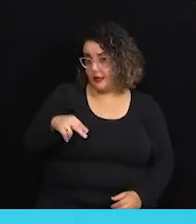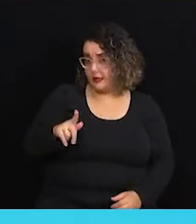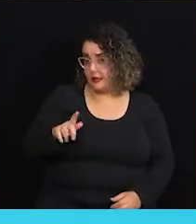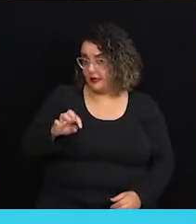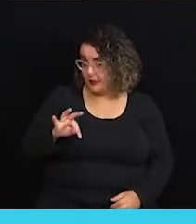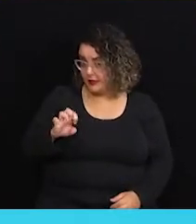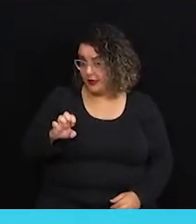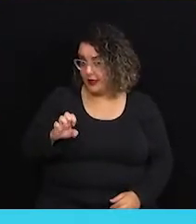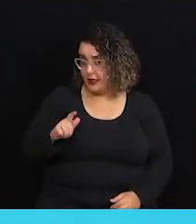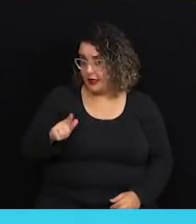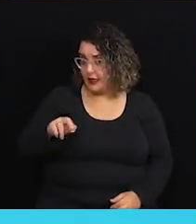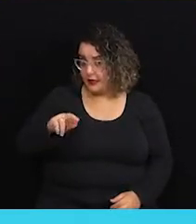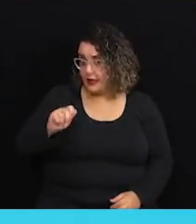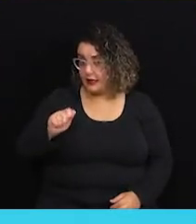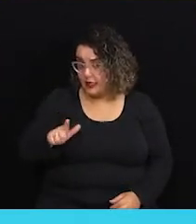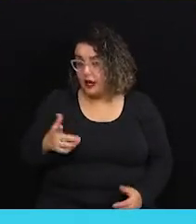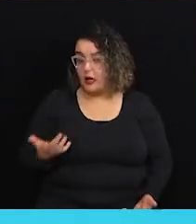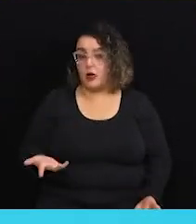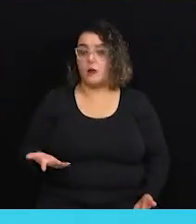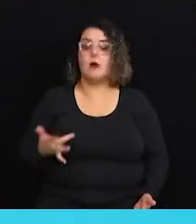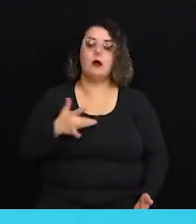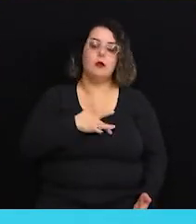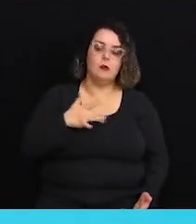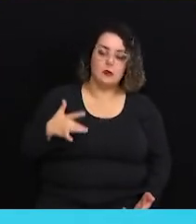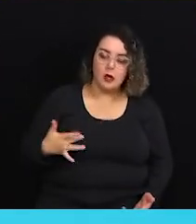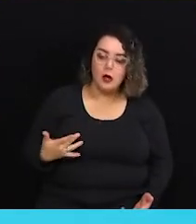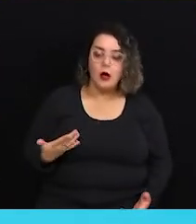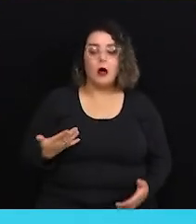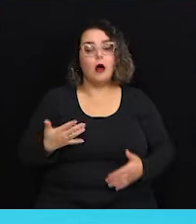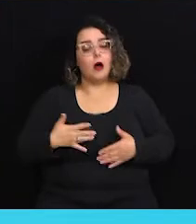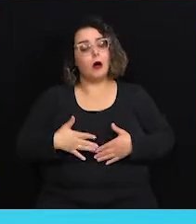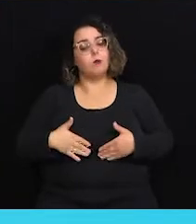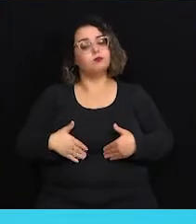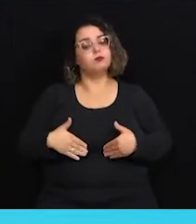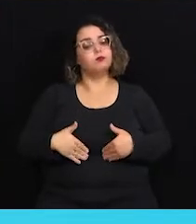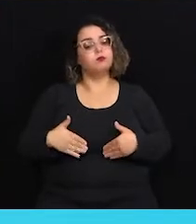nossa alimentação. E é isso que traz saúde, traz saciedade,